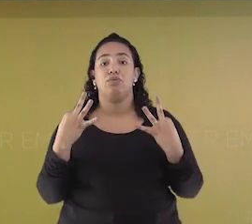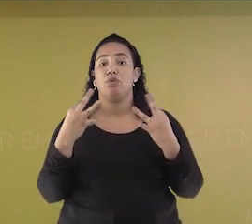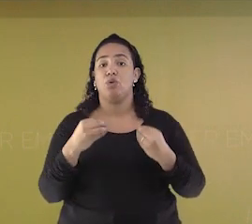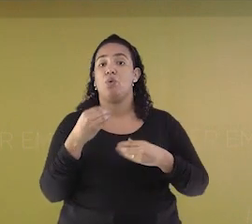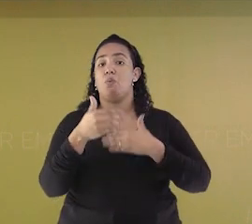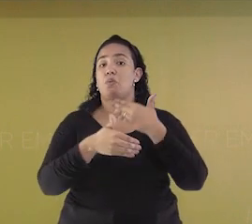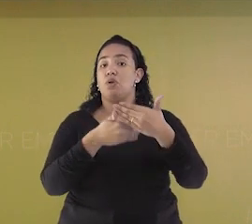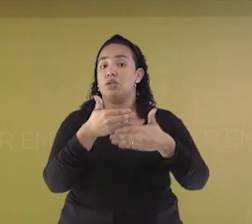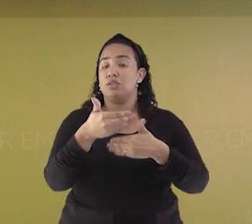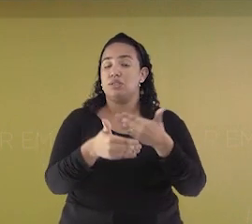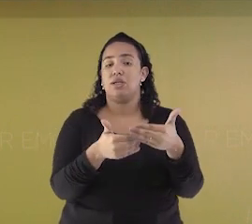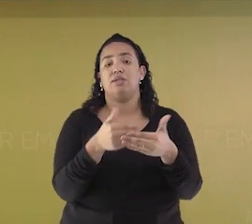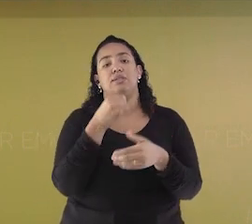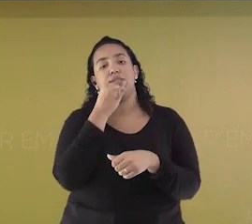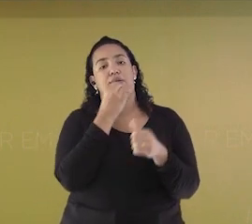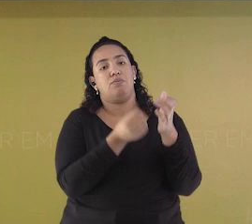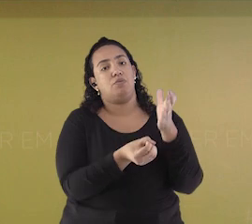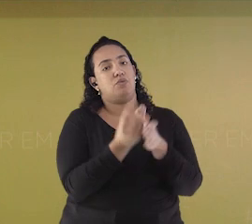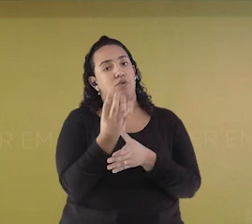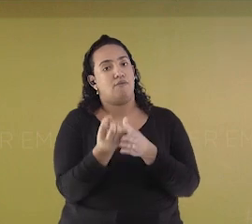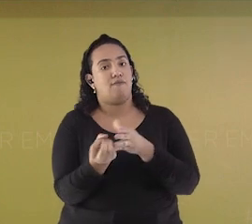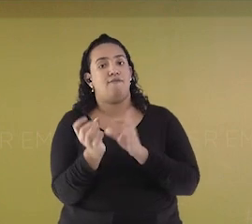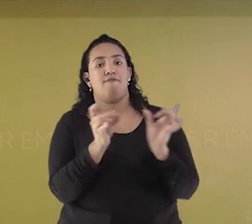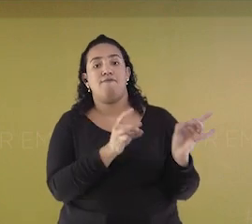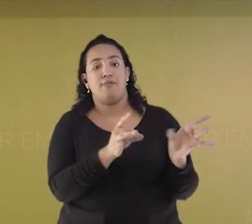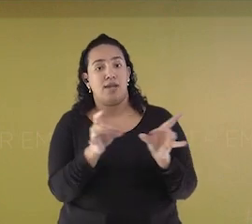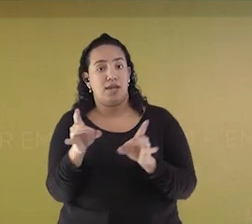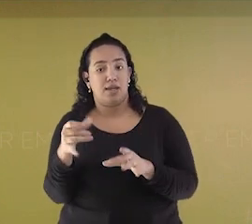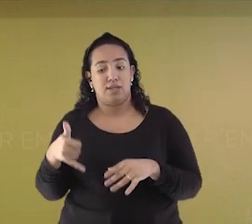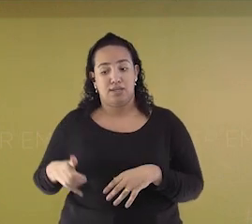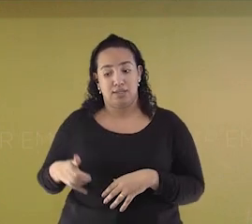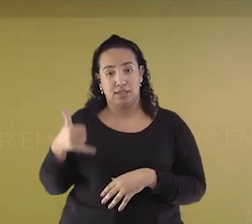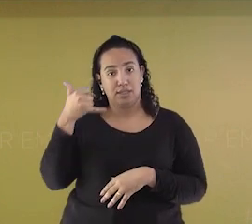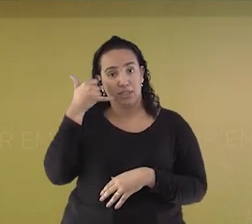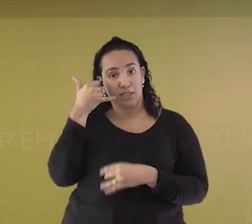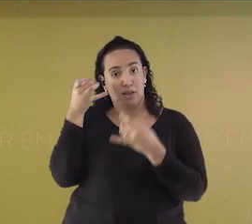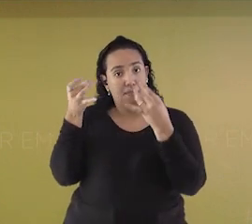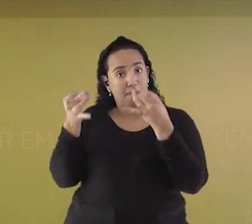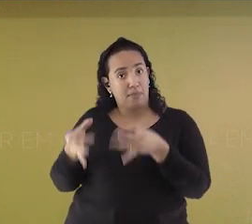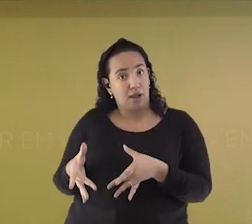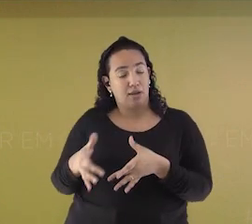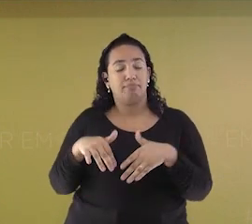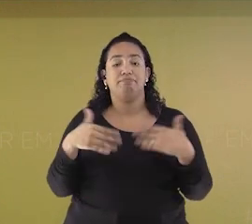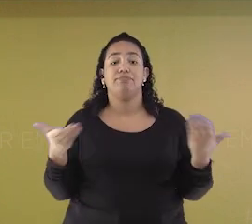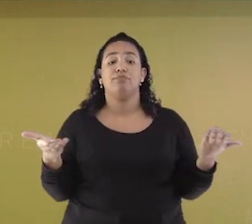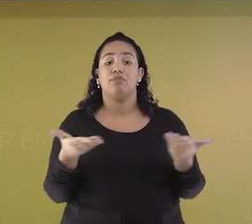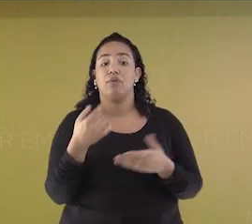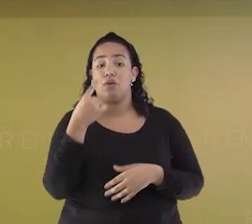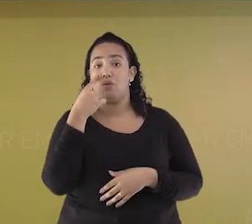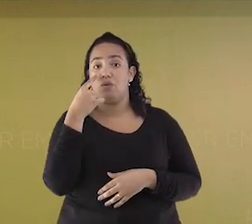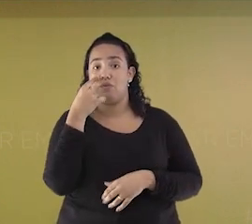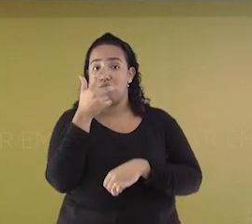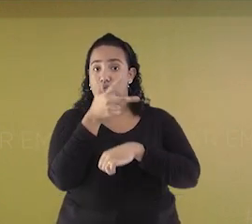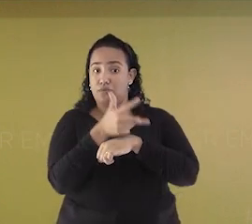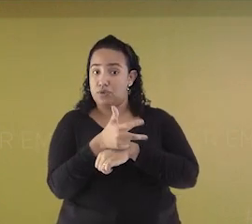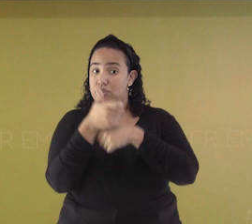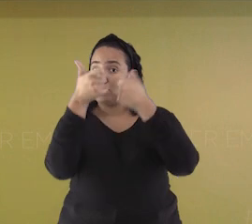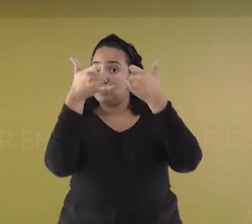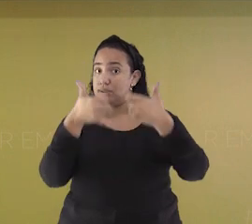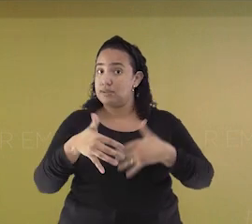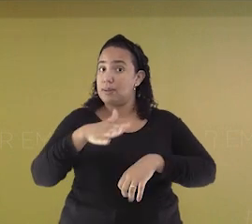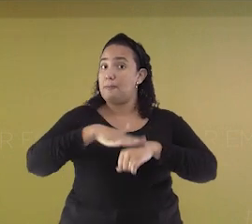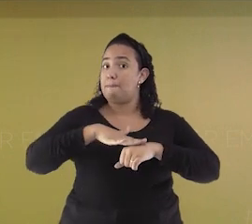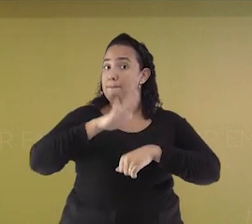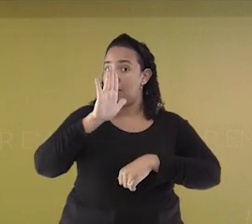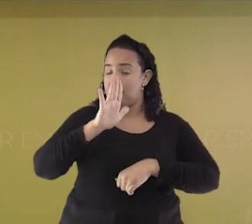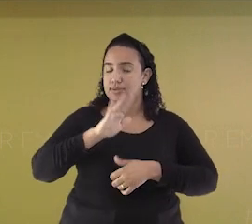na fabricação, venda e descarte dos celulares? Vamos assistir juntos a um vídeo que